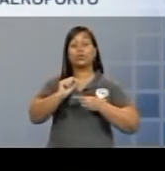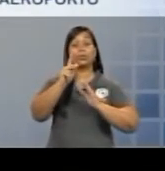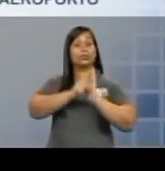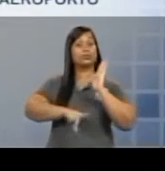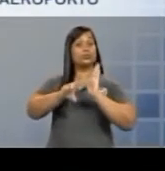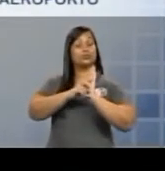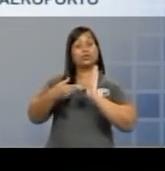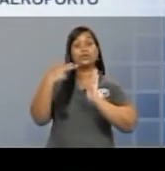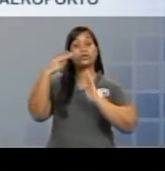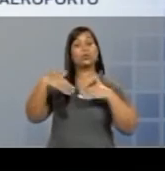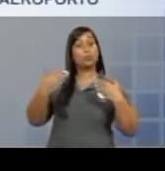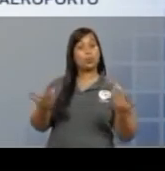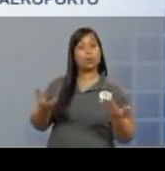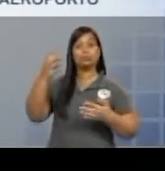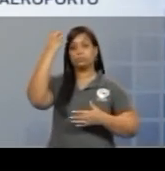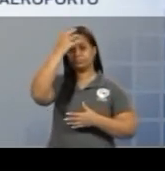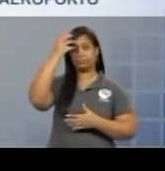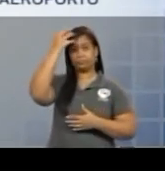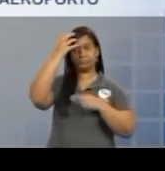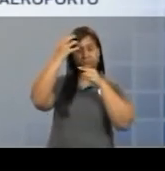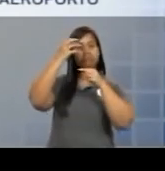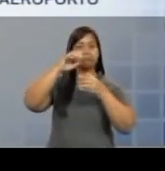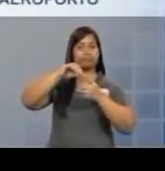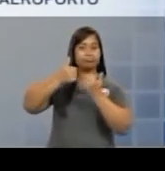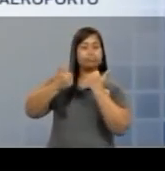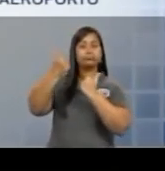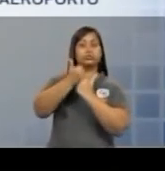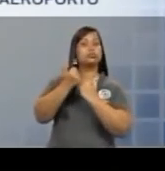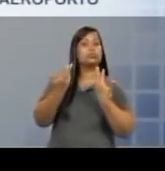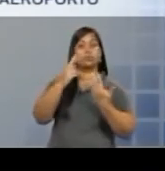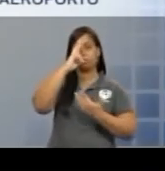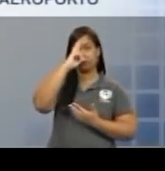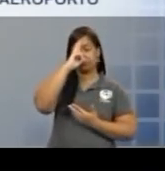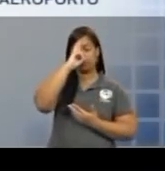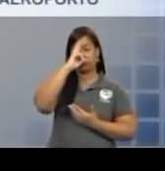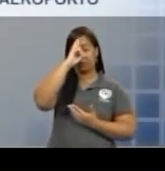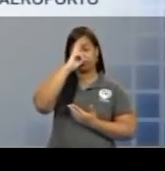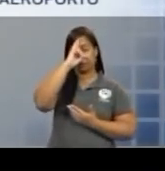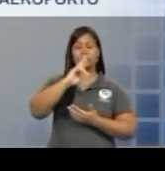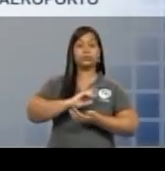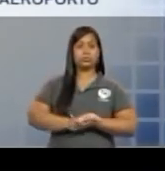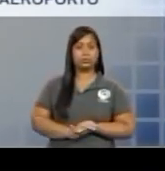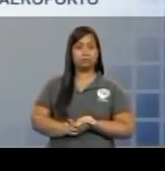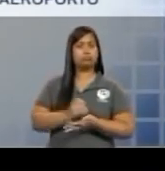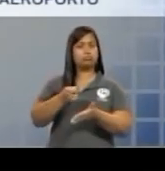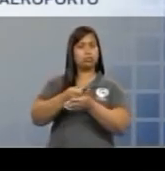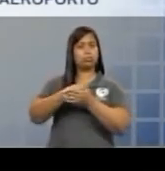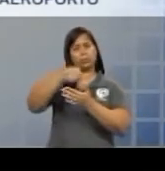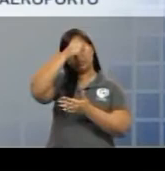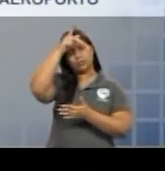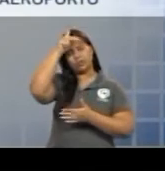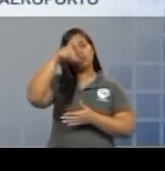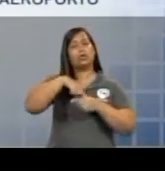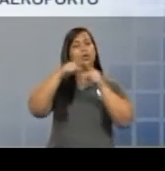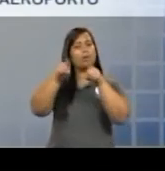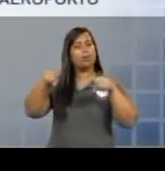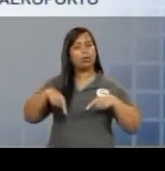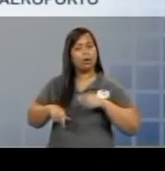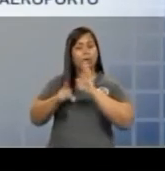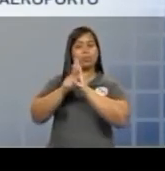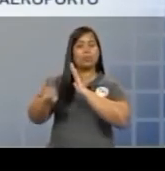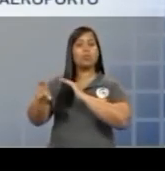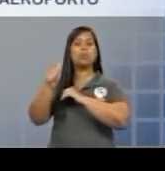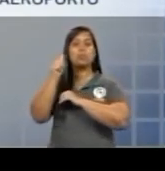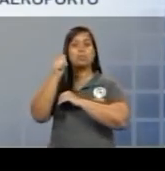projeto de lei do vereador licenciado Fábio Marcondes, subscrito pelo vereador Rossini Diniz, que obriga a Prefeitura a implantar espaços exclusivos